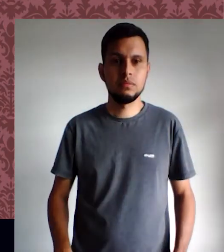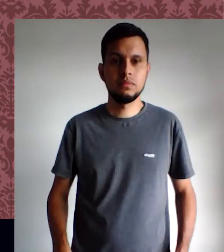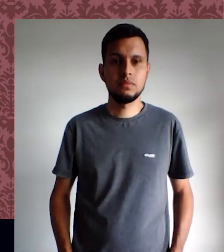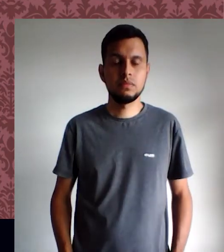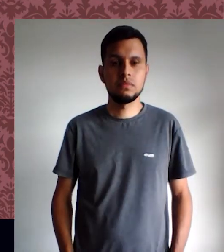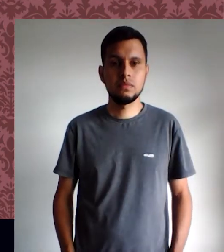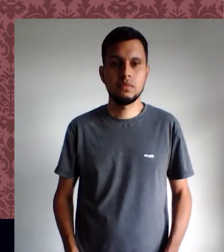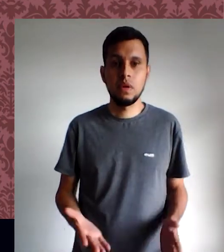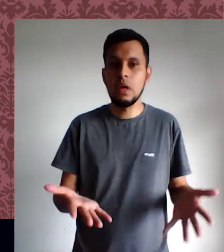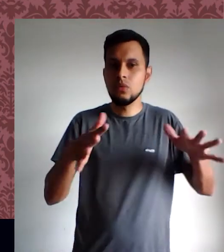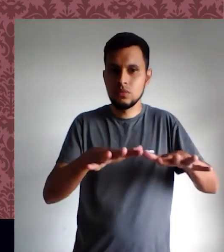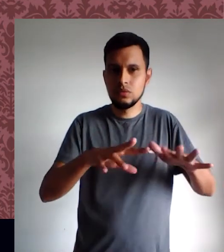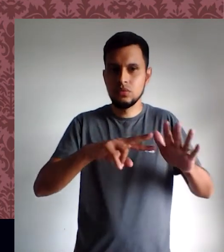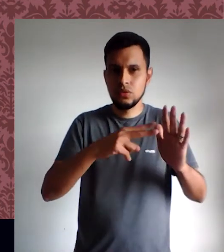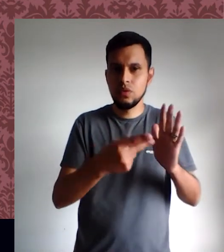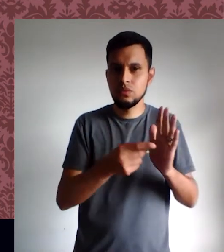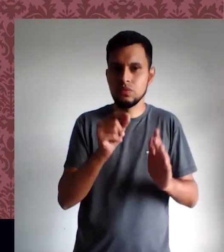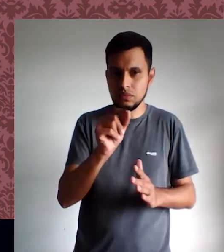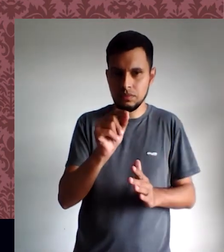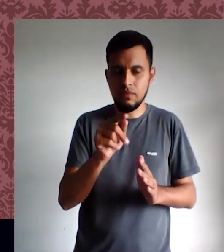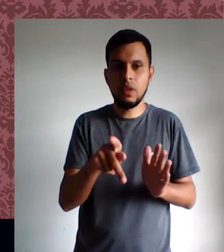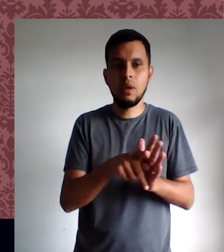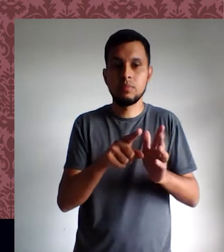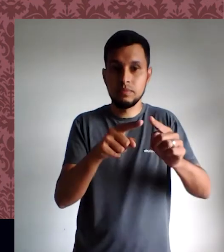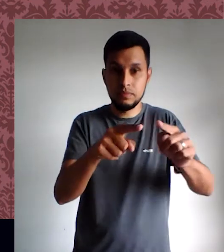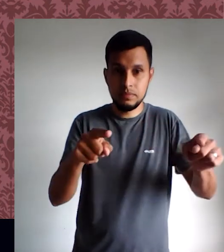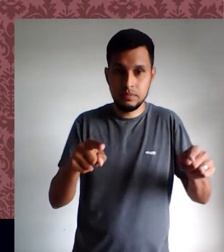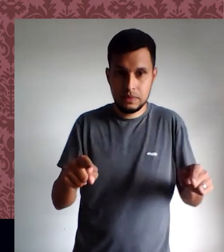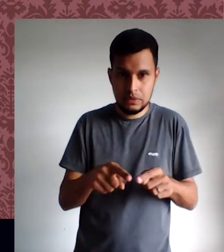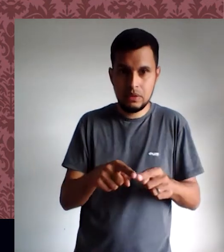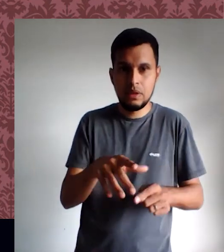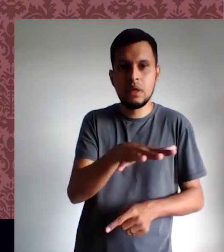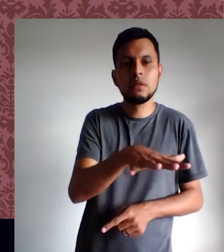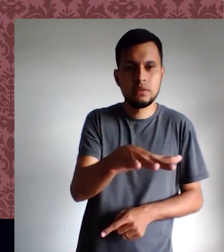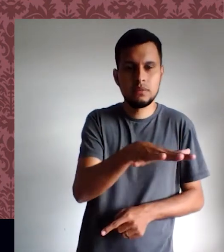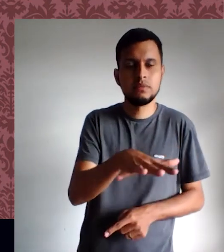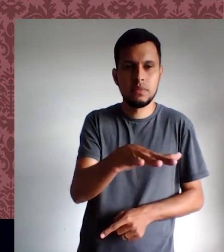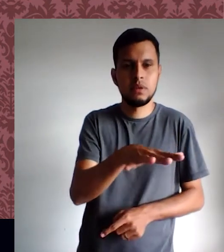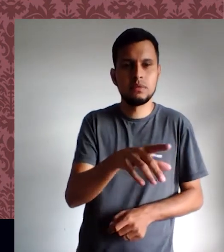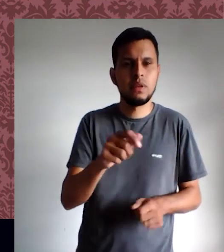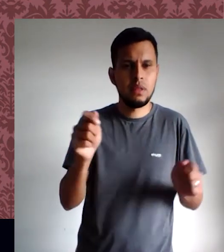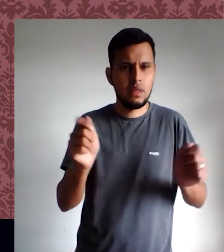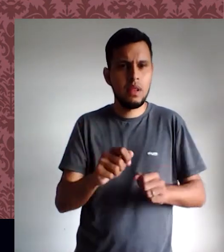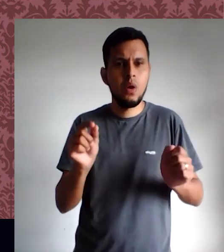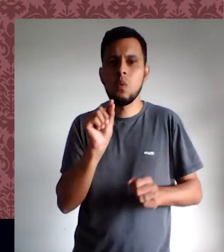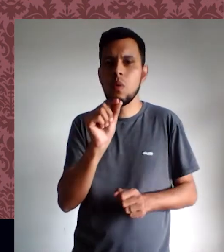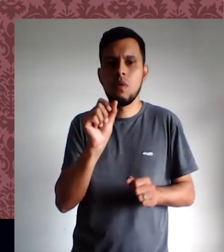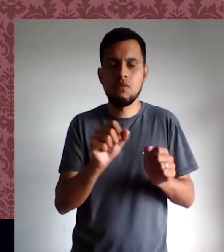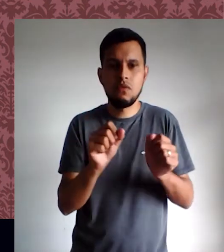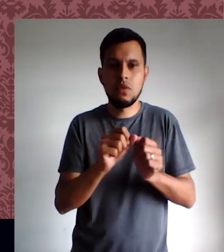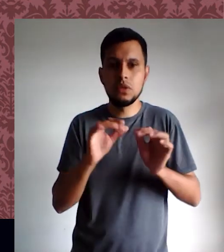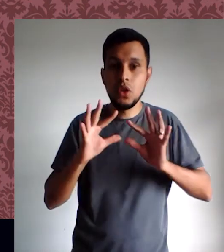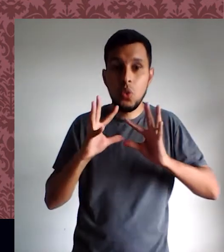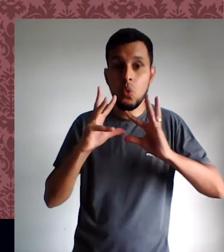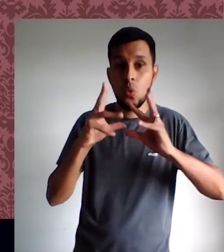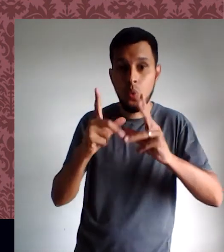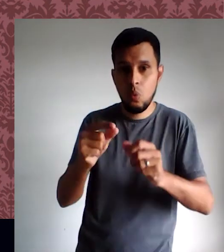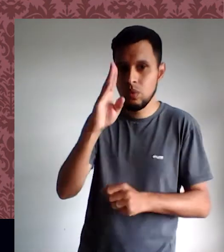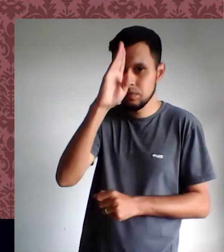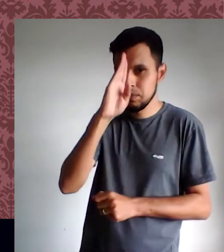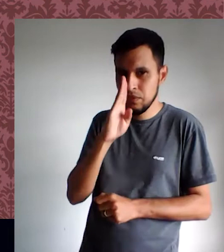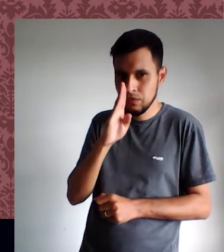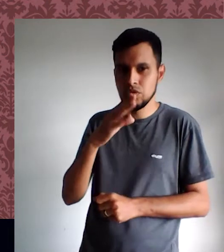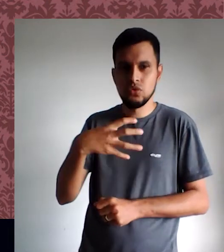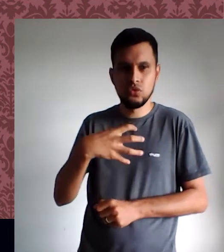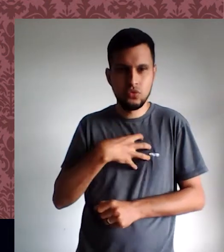Espaço inclusivo é um espaço que de fato caiba todos os perfis,